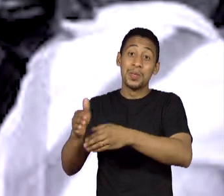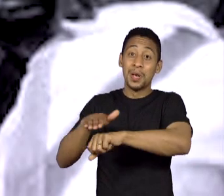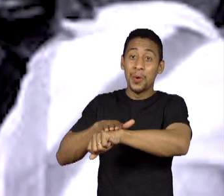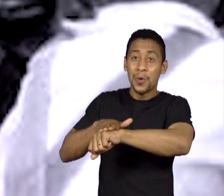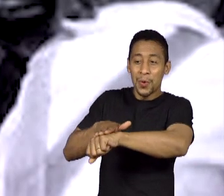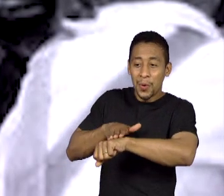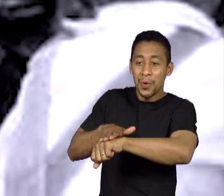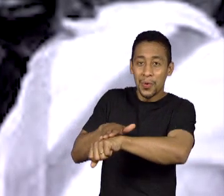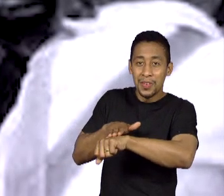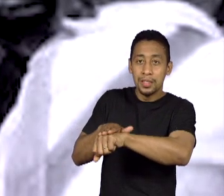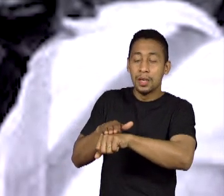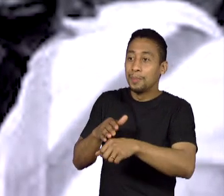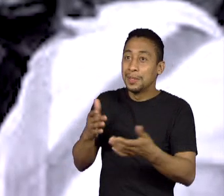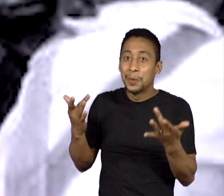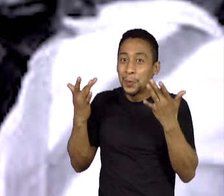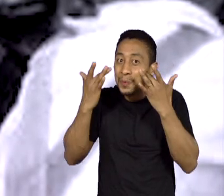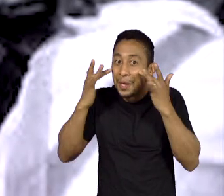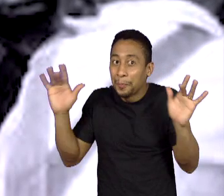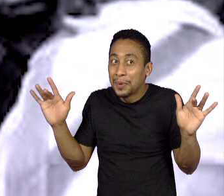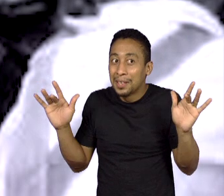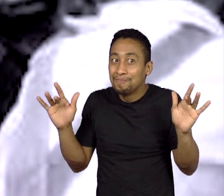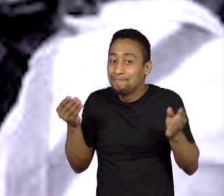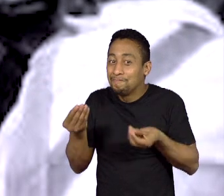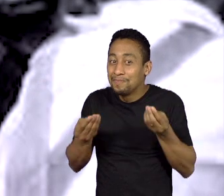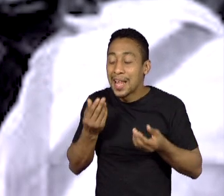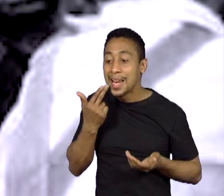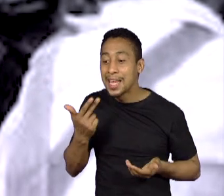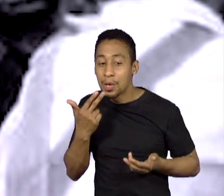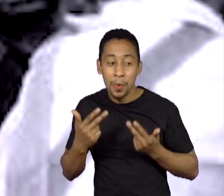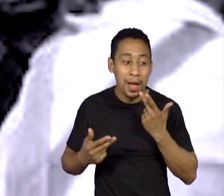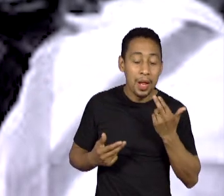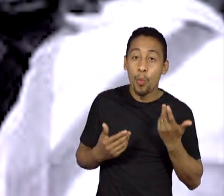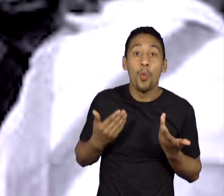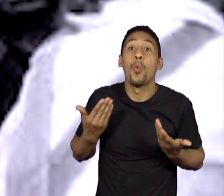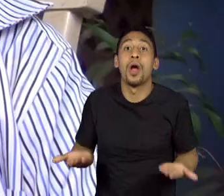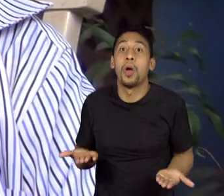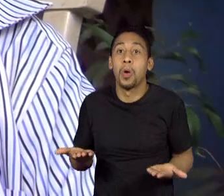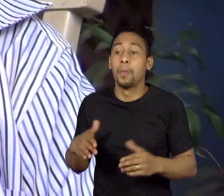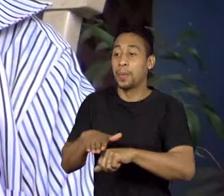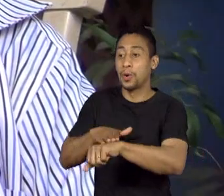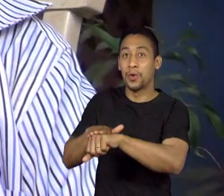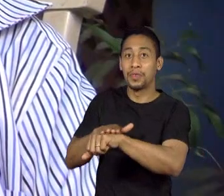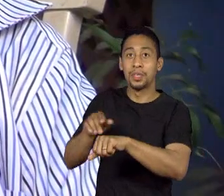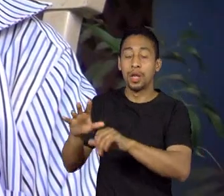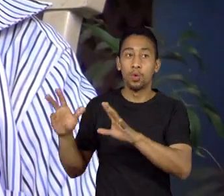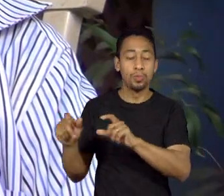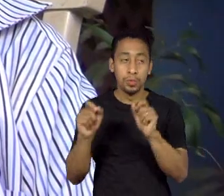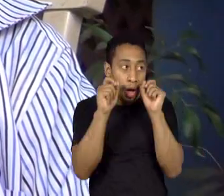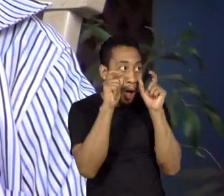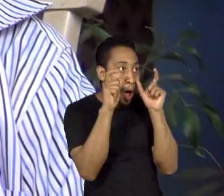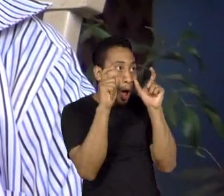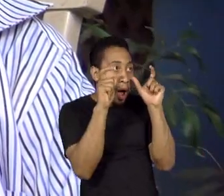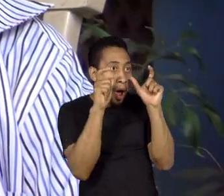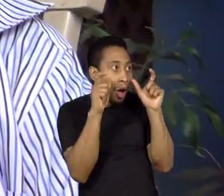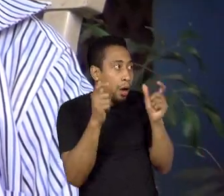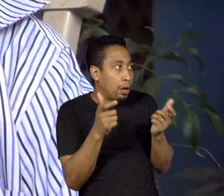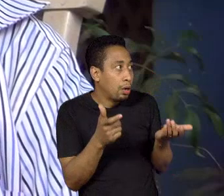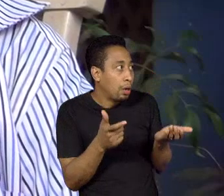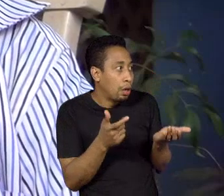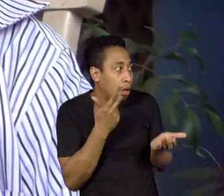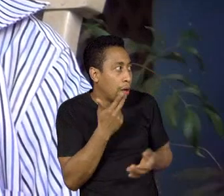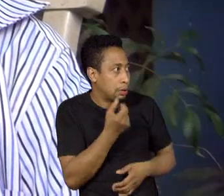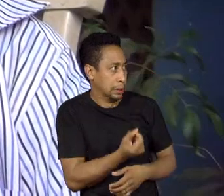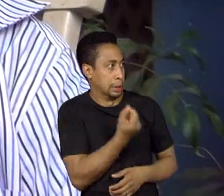não sabia em que língua conversar. Eles abriam os olhos assim, que achavam